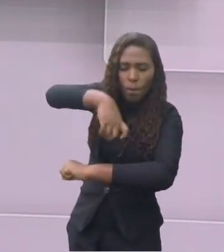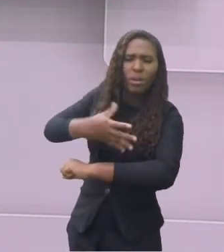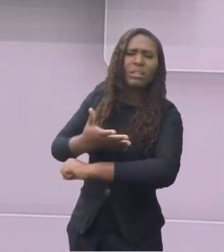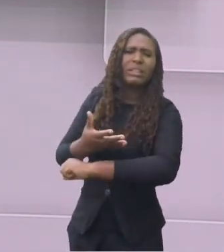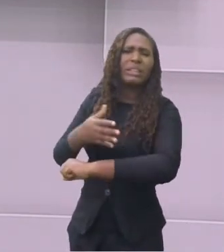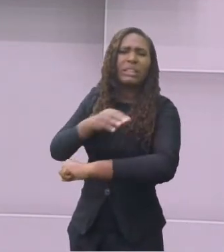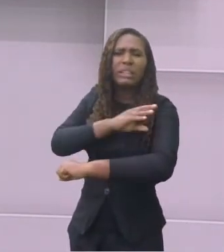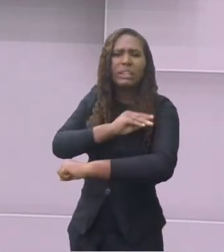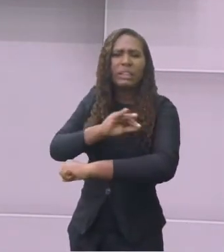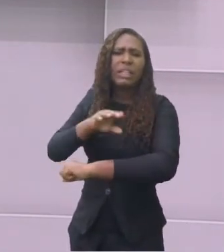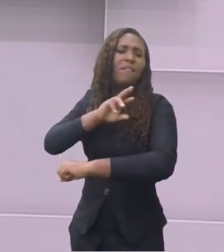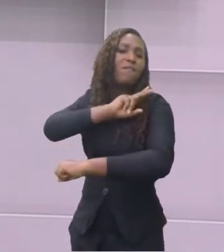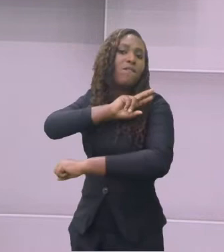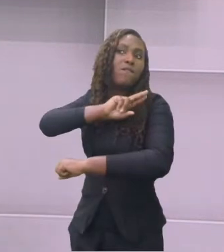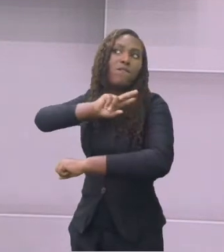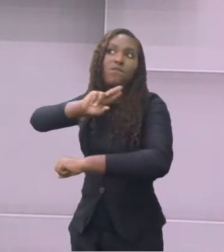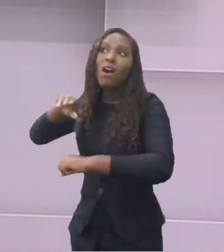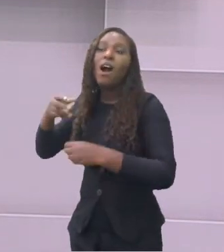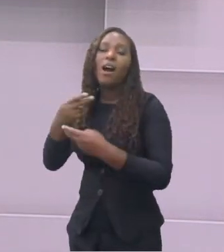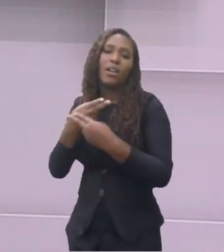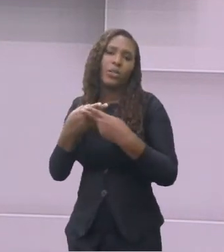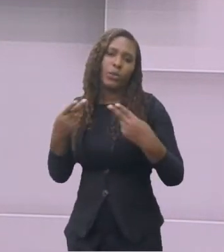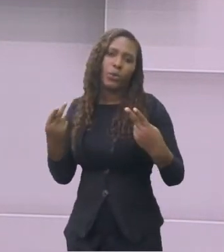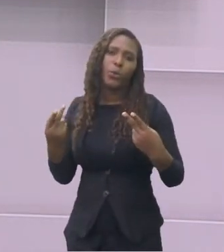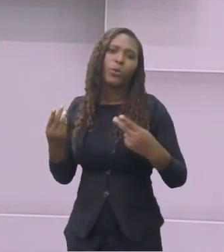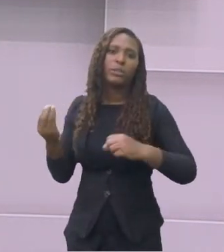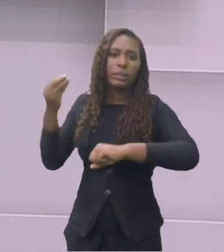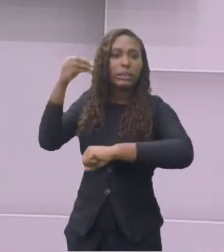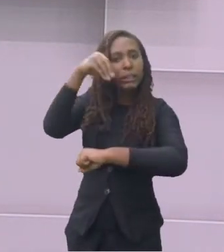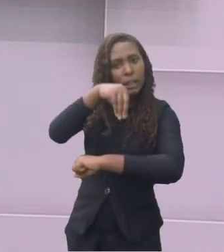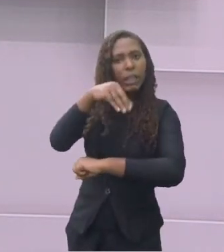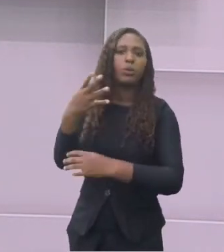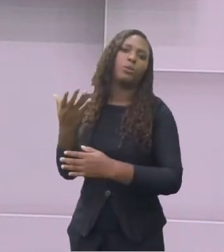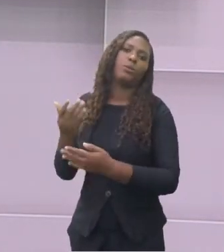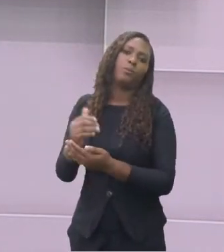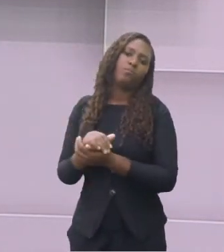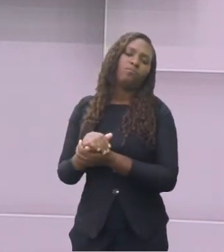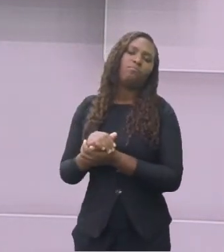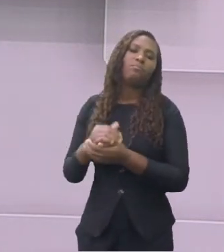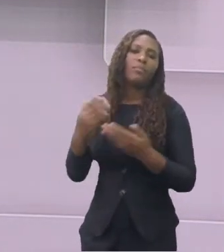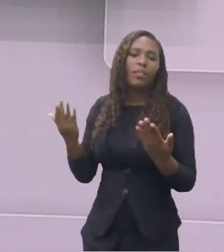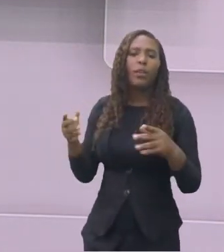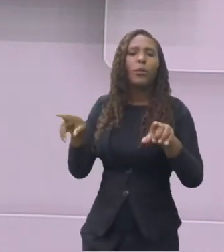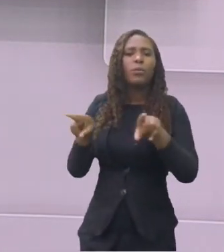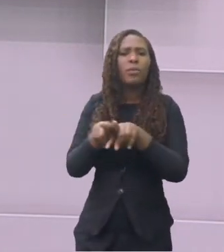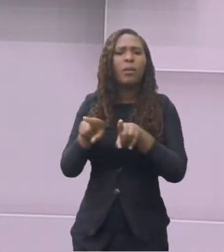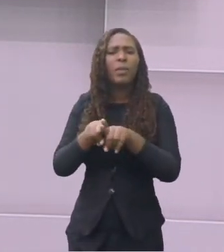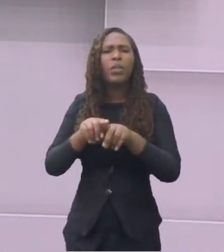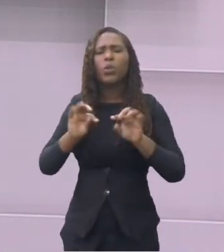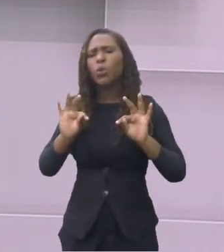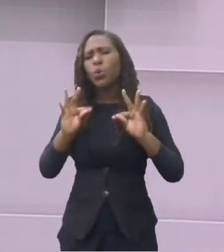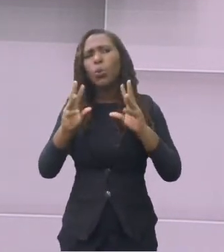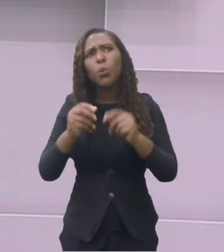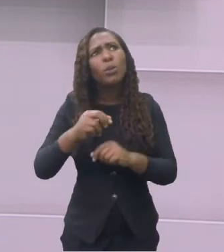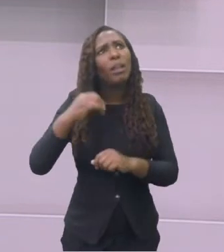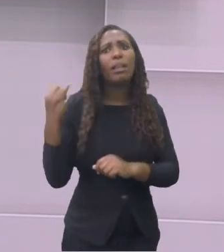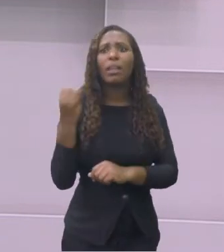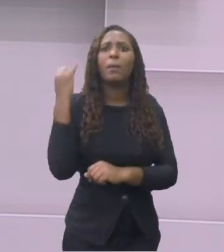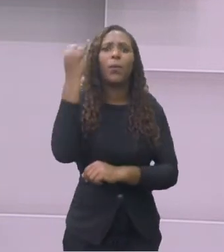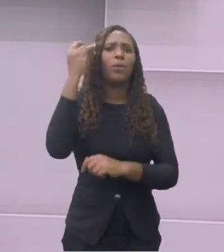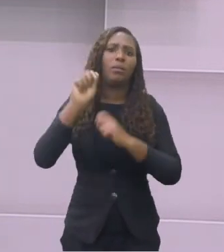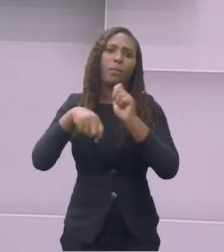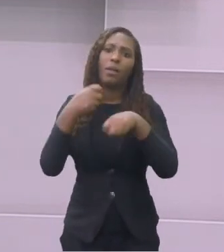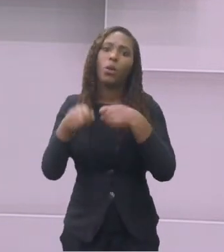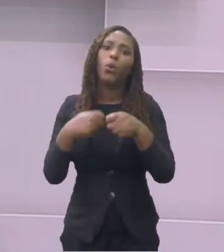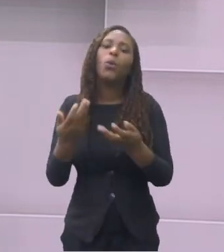que confeccionar com estas rochas sedimentares. Então, tudo isso é de importância